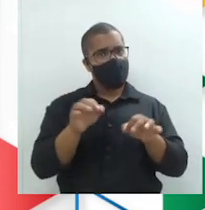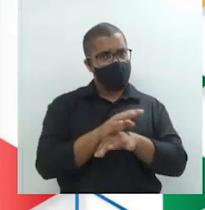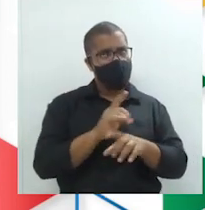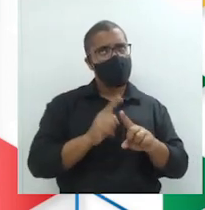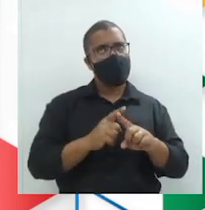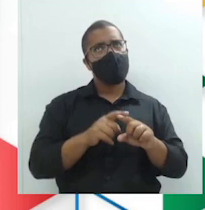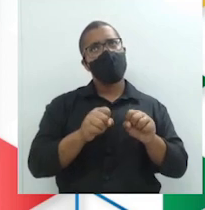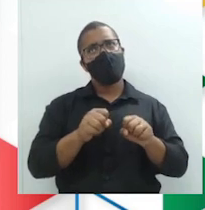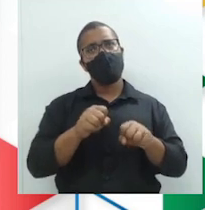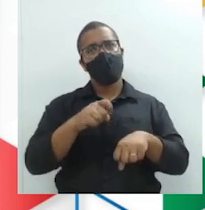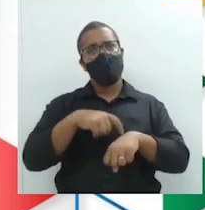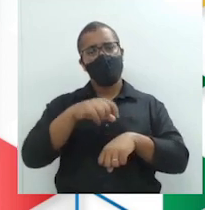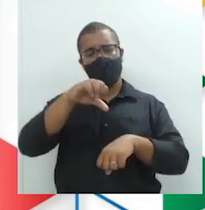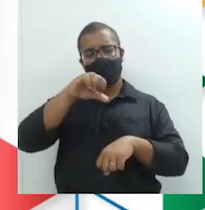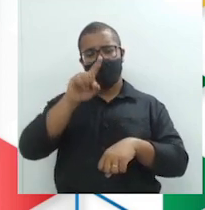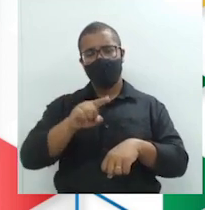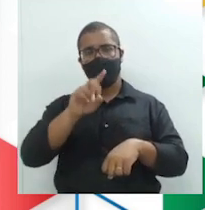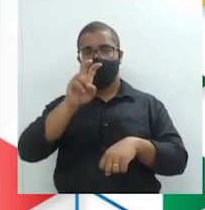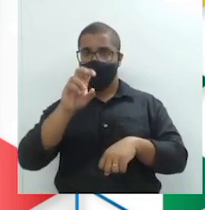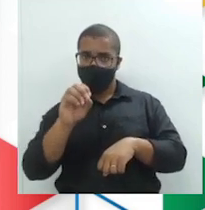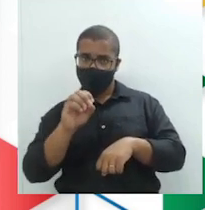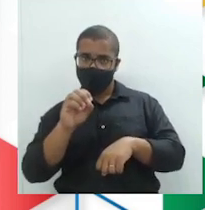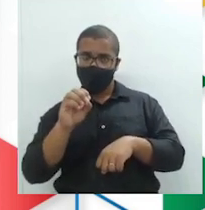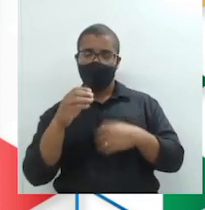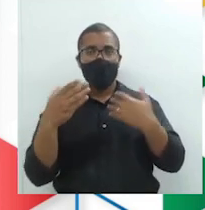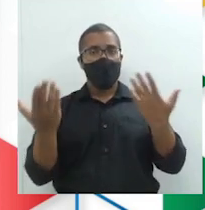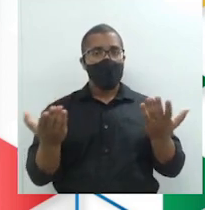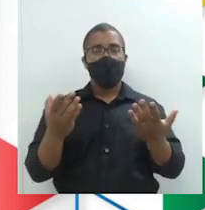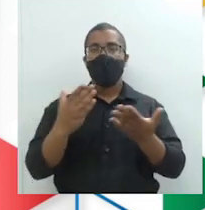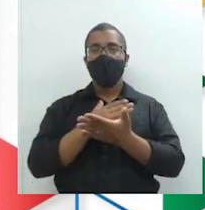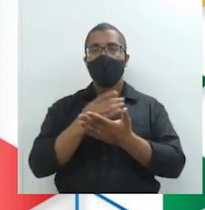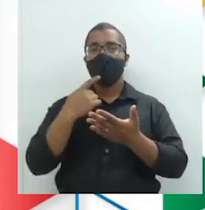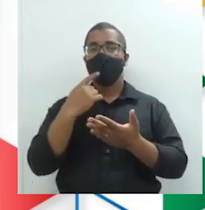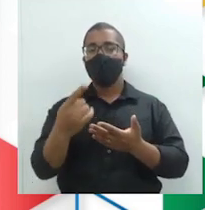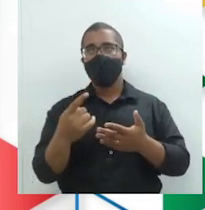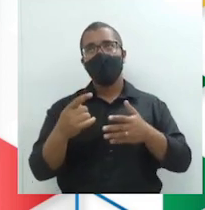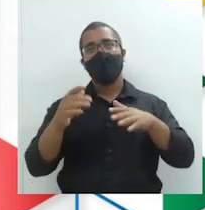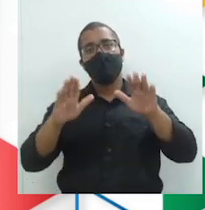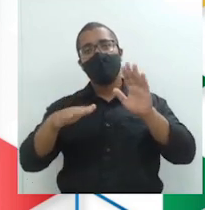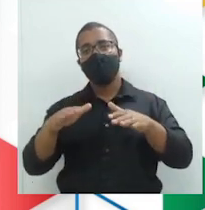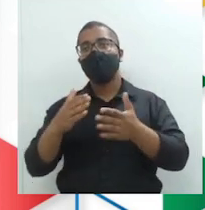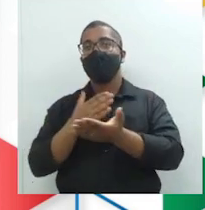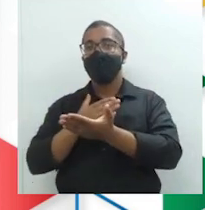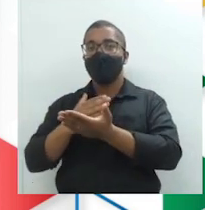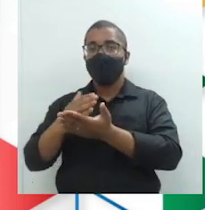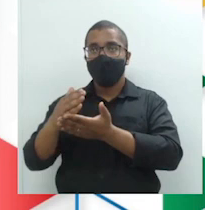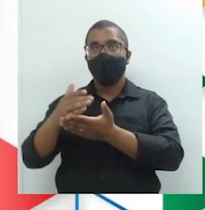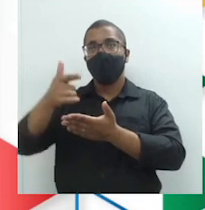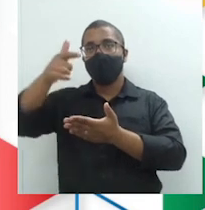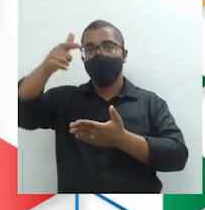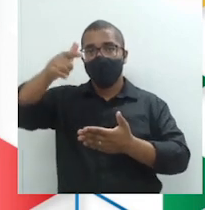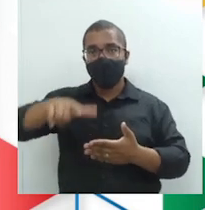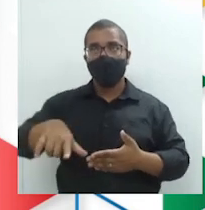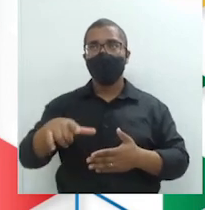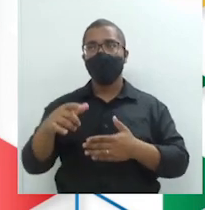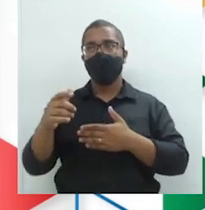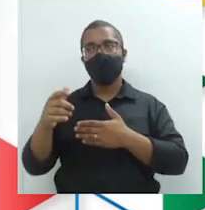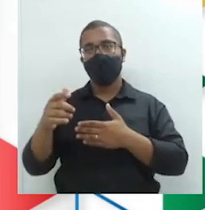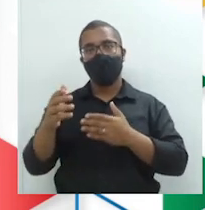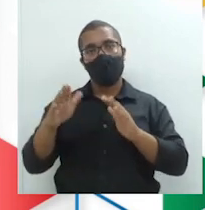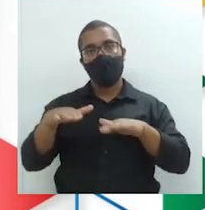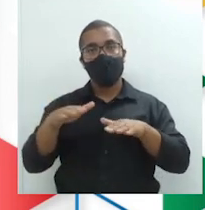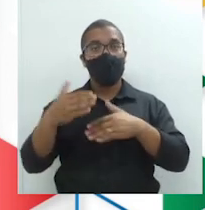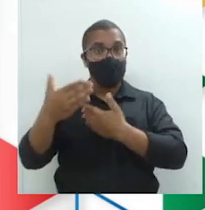de 9h50. Professora, já são 10 horas. Quem sabe, para começar uma nova etapa, uma prova,